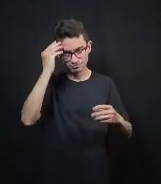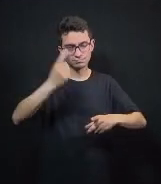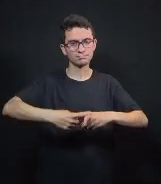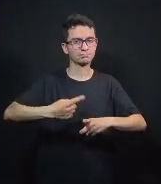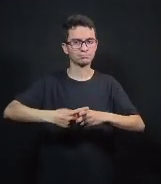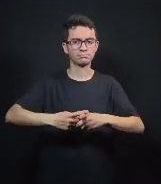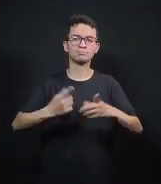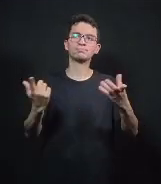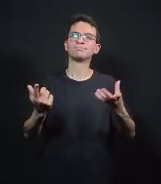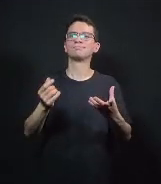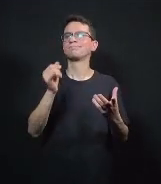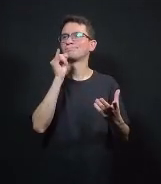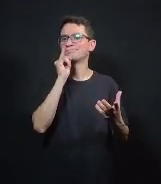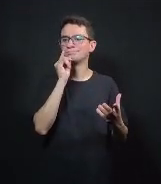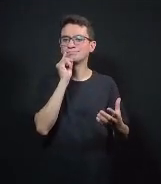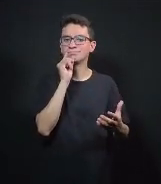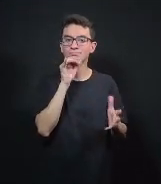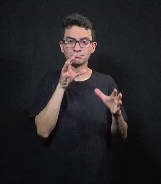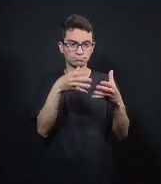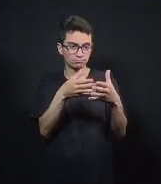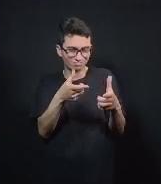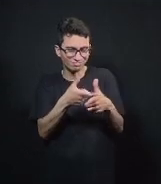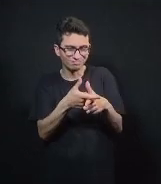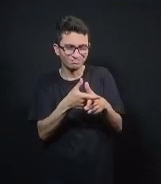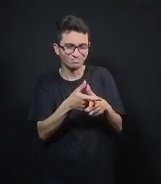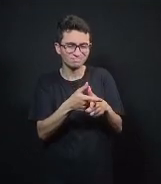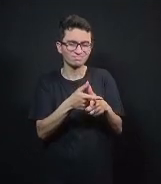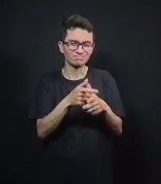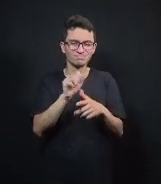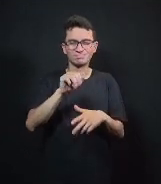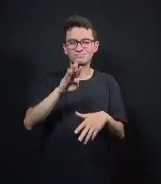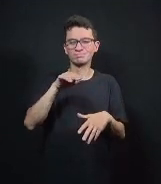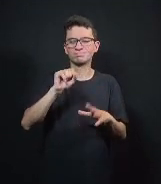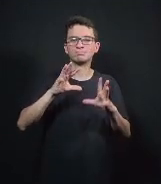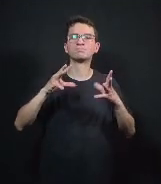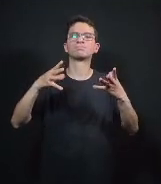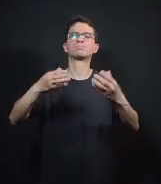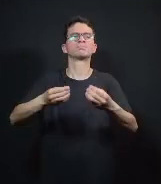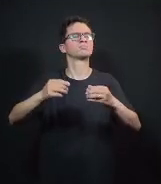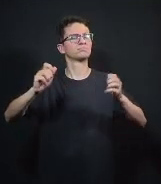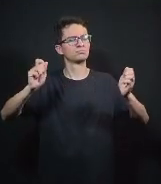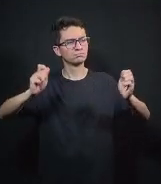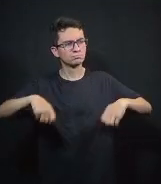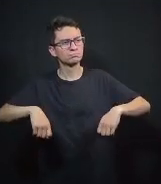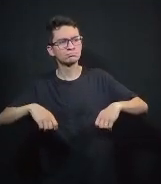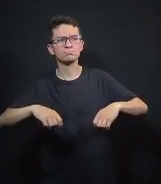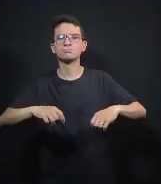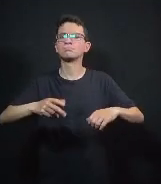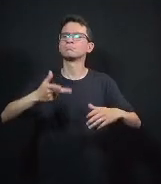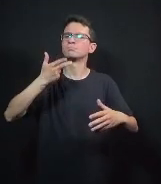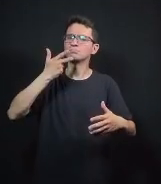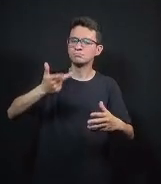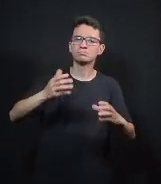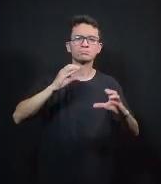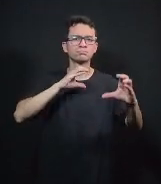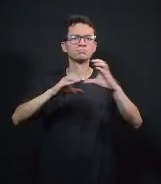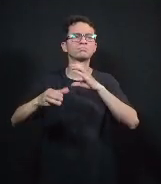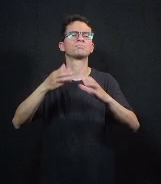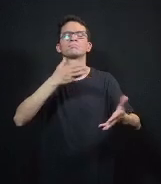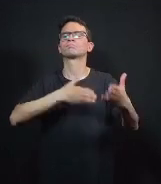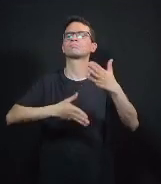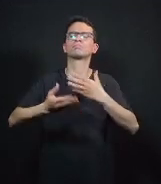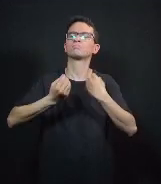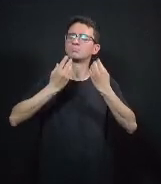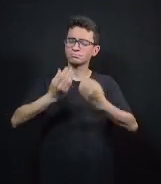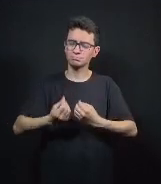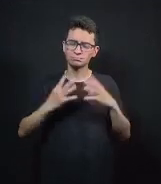pequenos agentes de comunicação de todos os níveis, falando e recebendo e trocando informações com